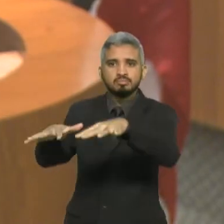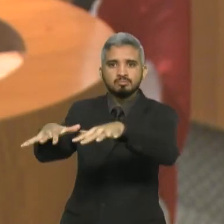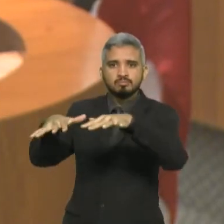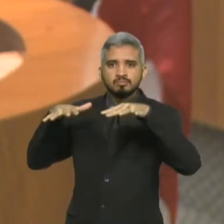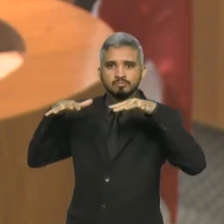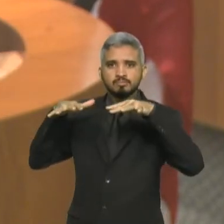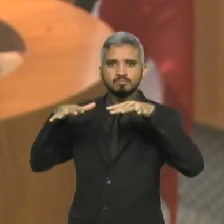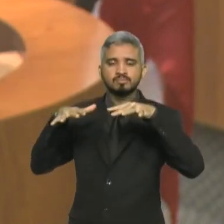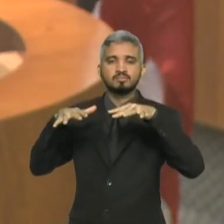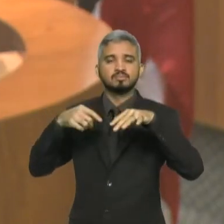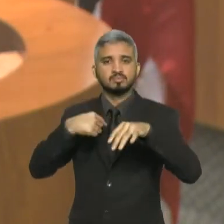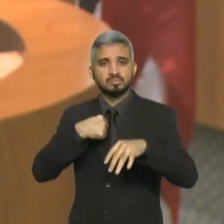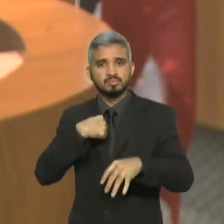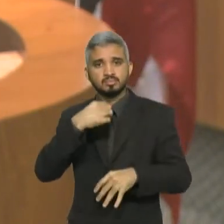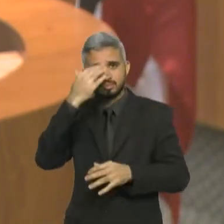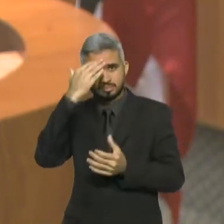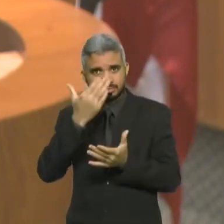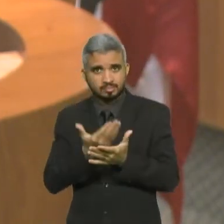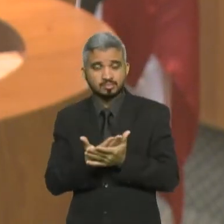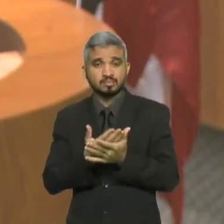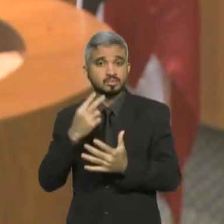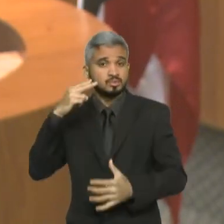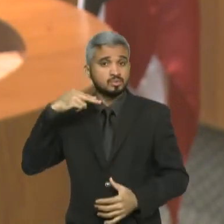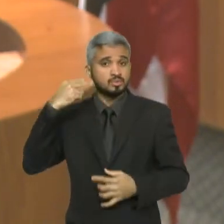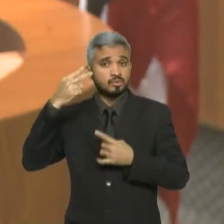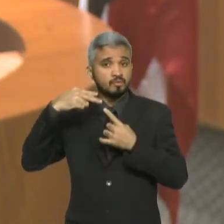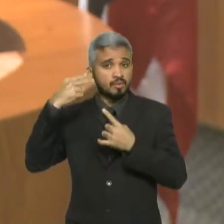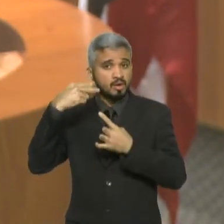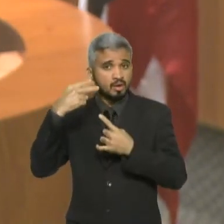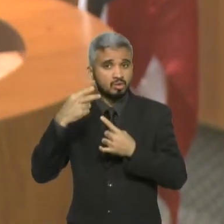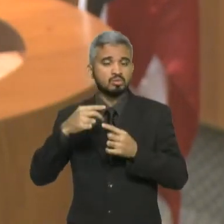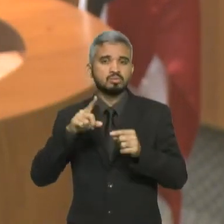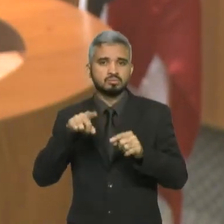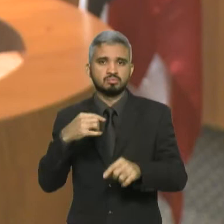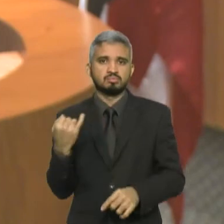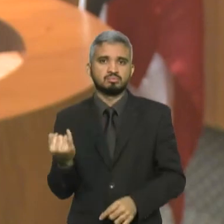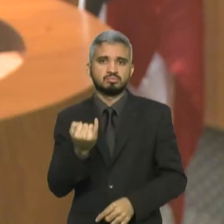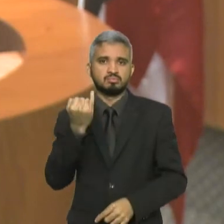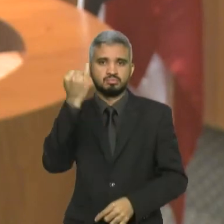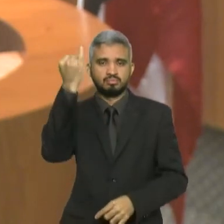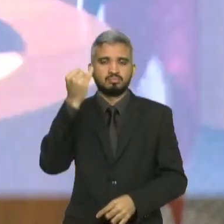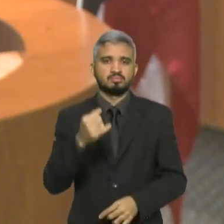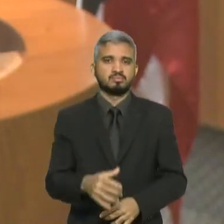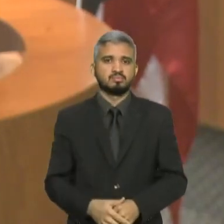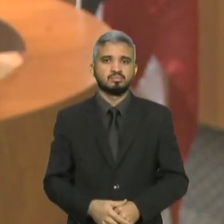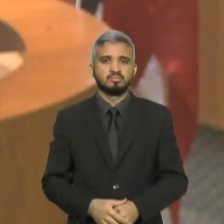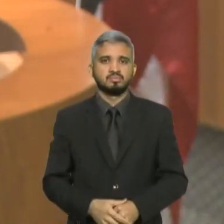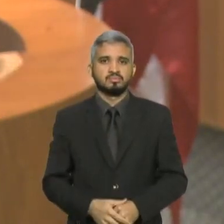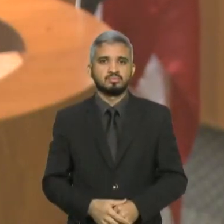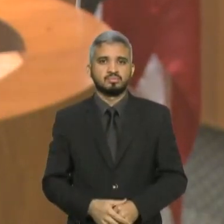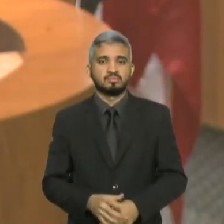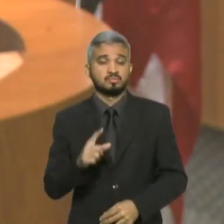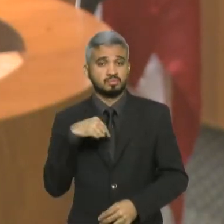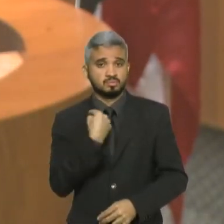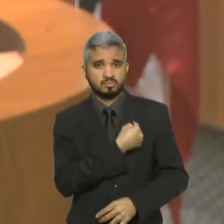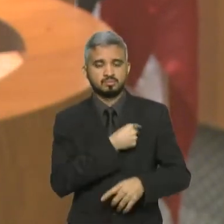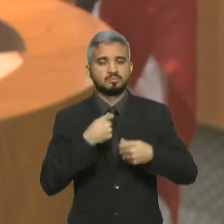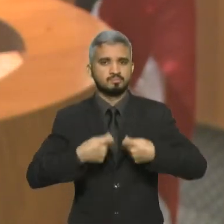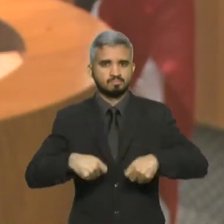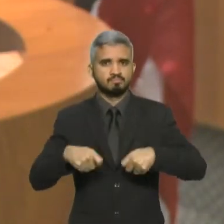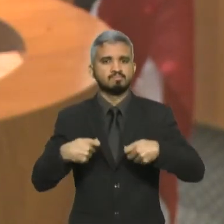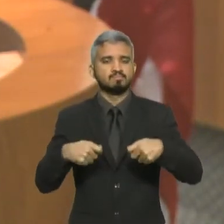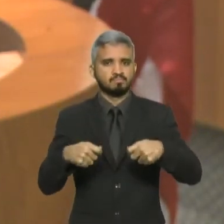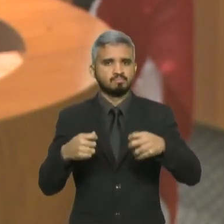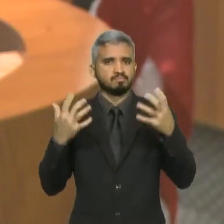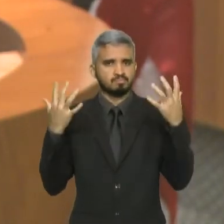democrático, nesse Estado democrático de direito que se vive, que o Brasil vive, e que nós temos que louvar. E